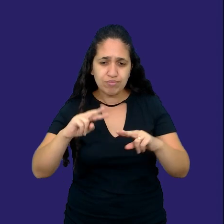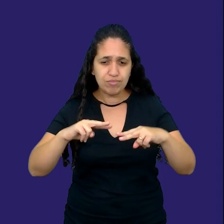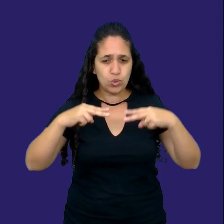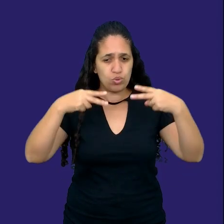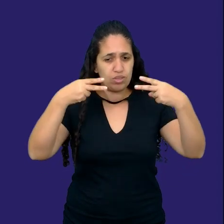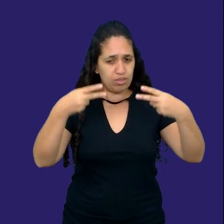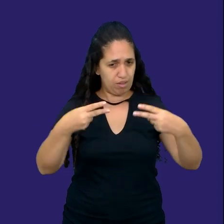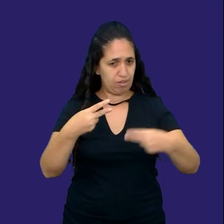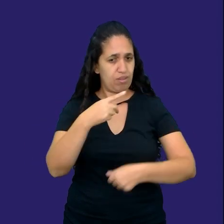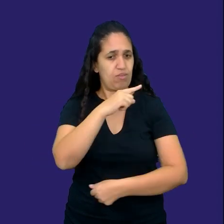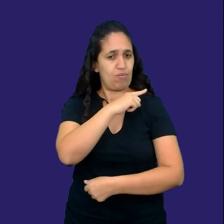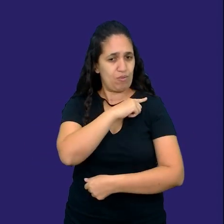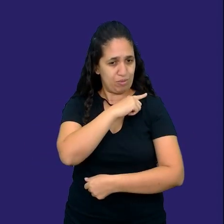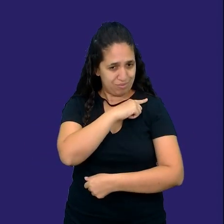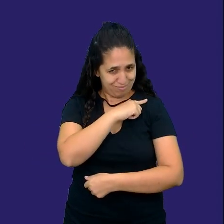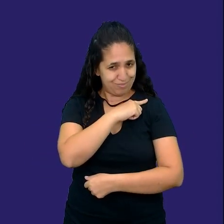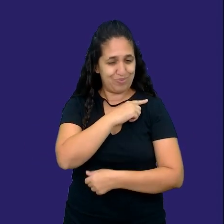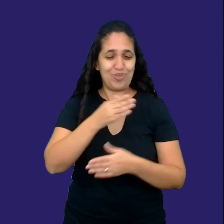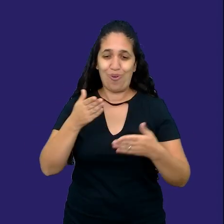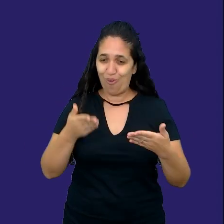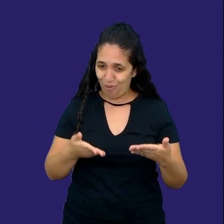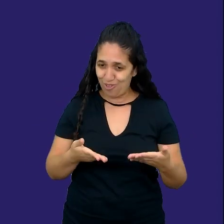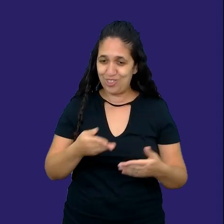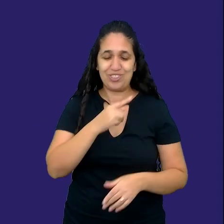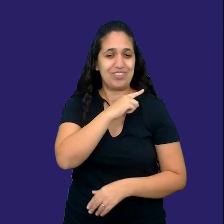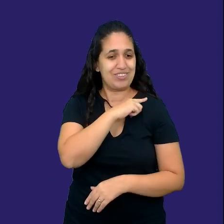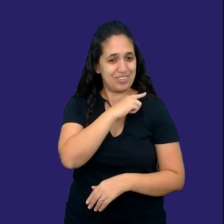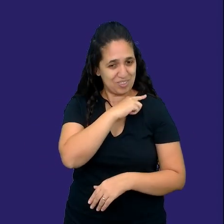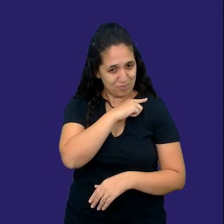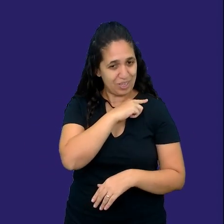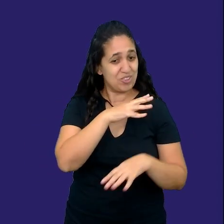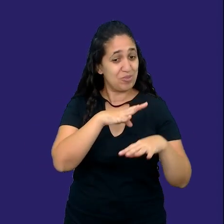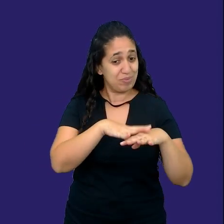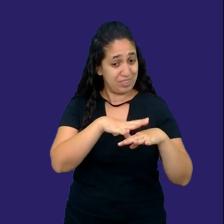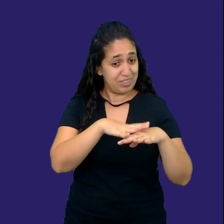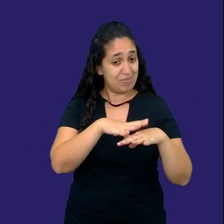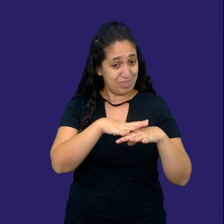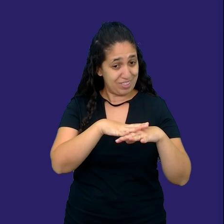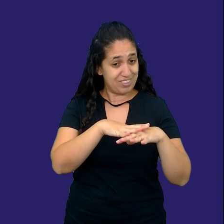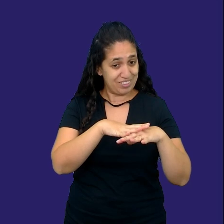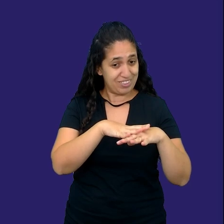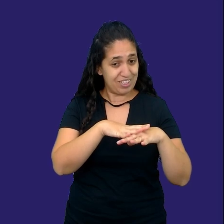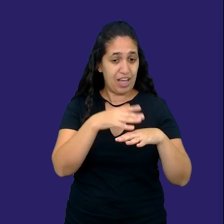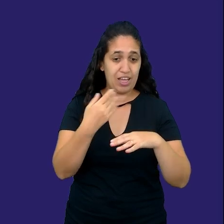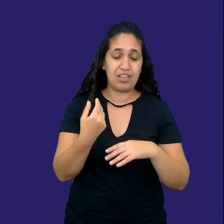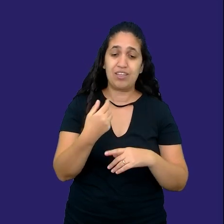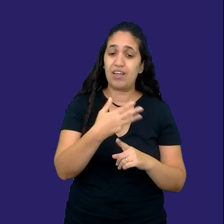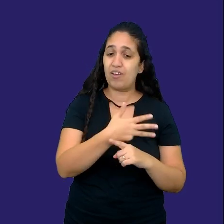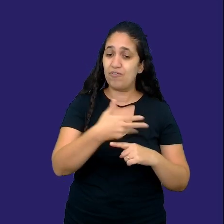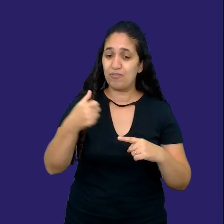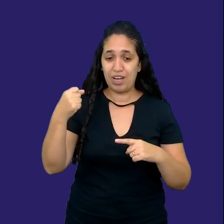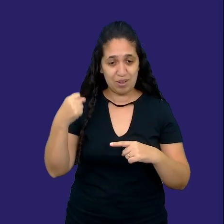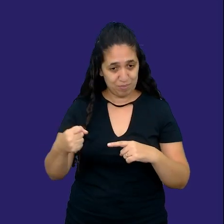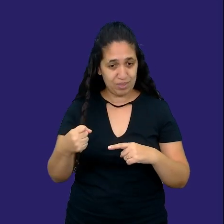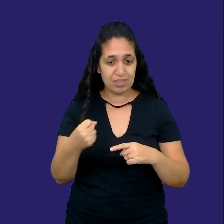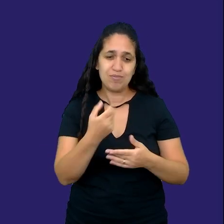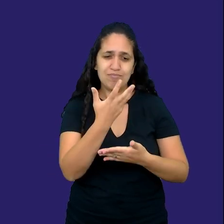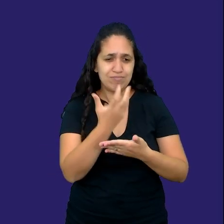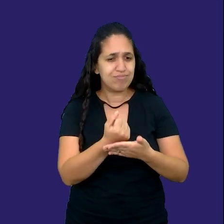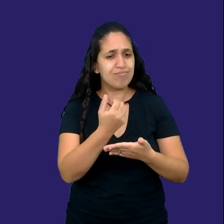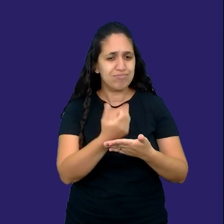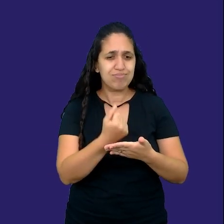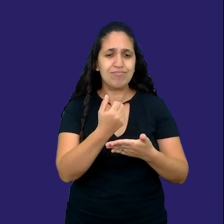ensino médio. No nosso caso, nós estamos trabalhando com o ensino médio, basta vocês acessarem o material da EFAP e baixar todos os materiais que